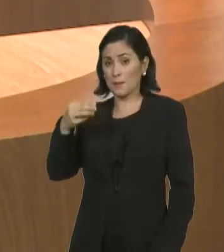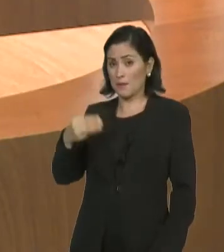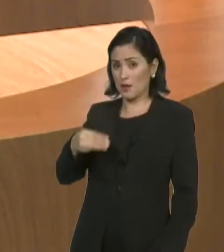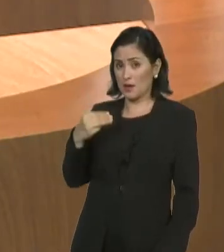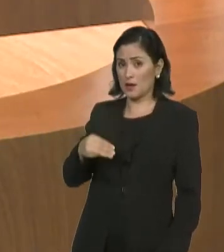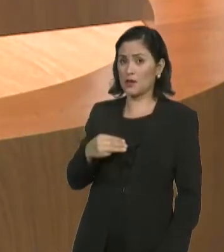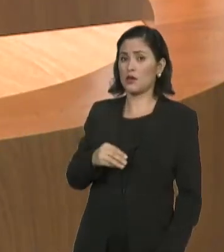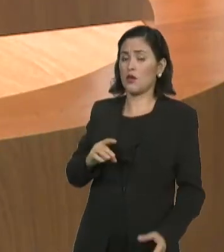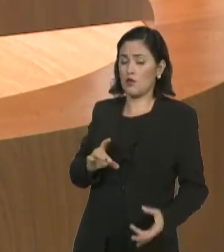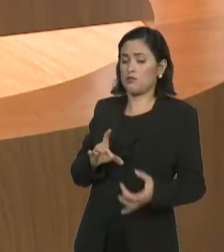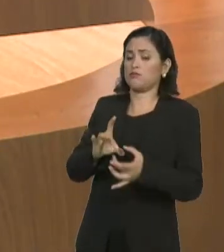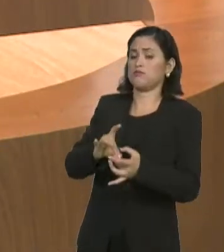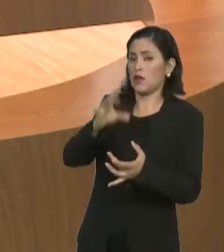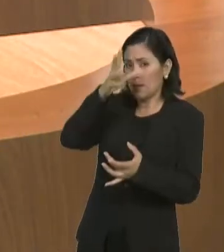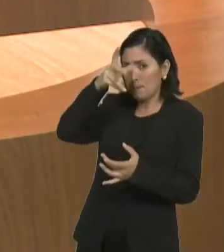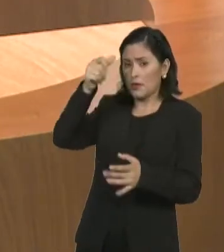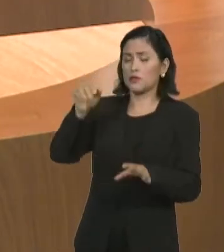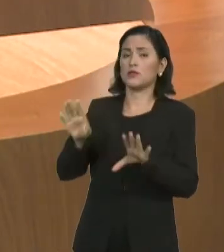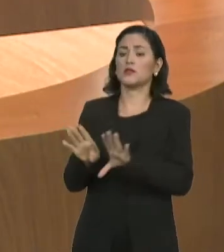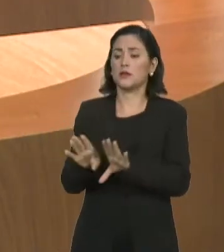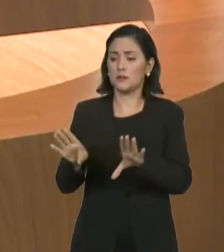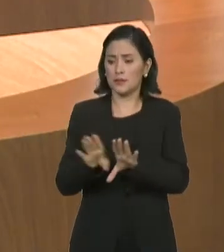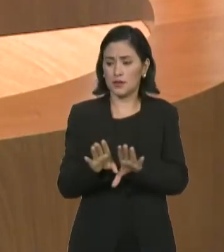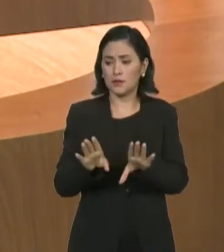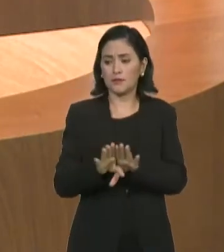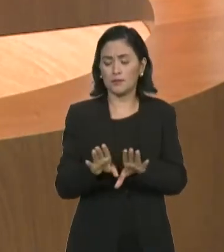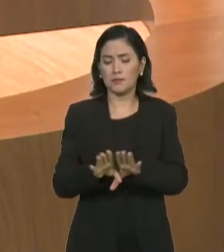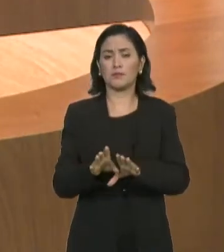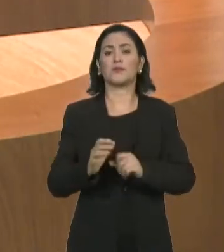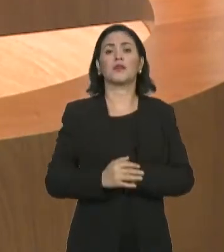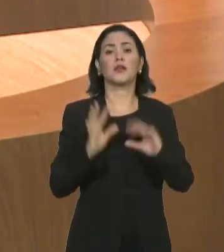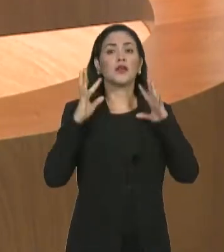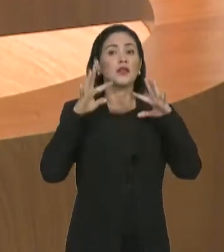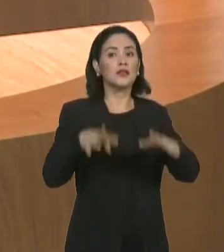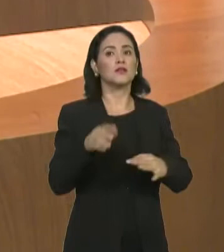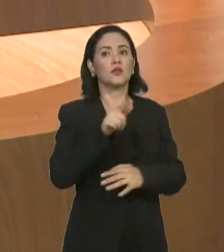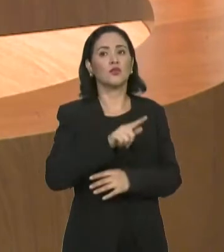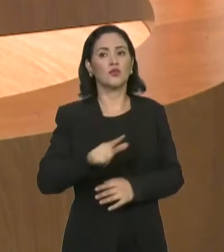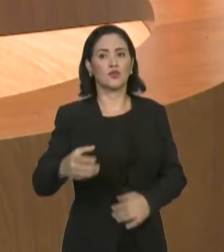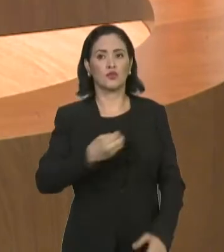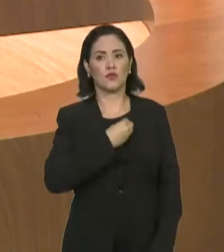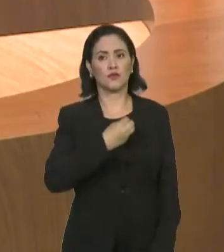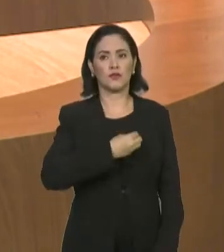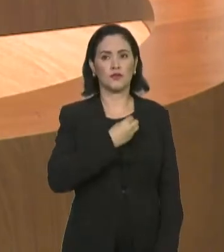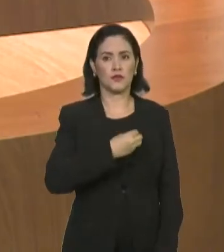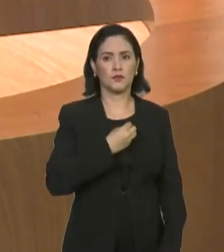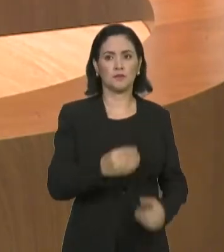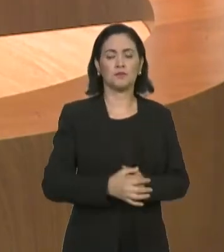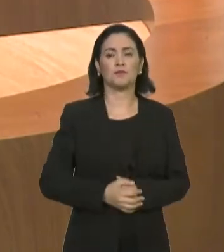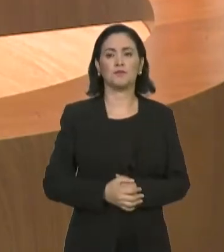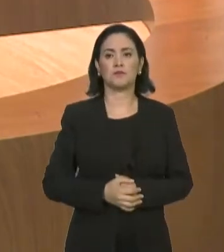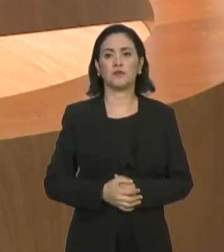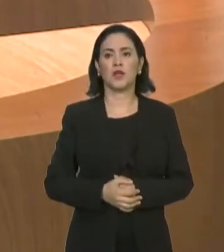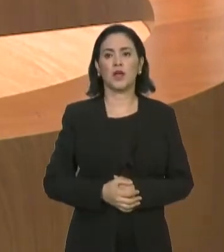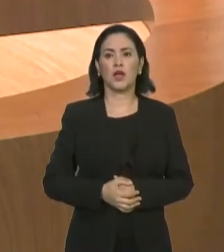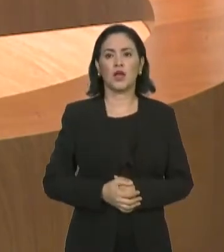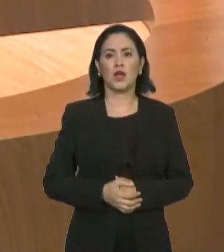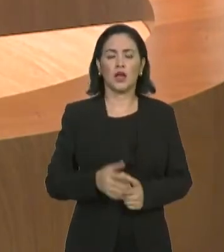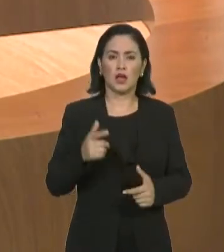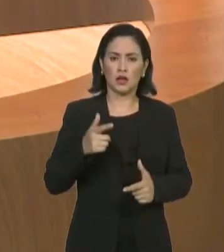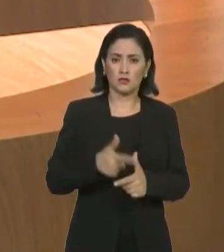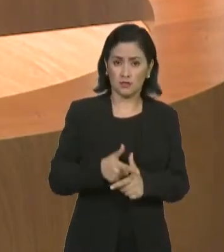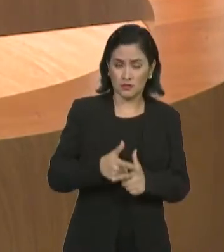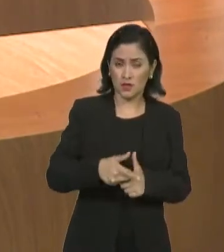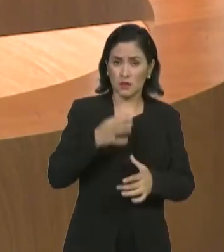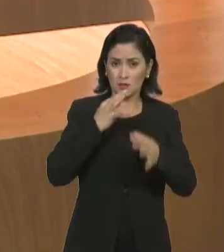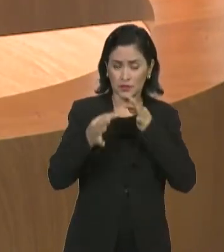pré-amazônia com a atenção para a continuidade da vida essas críticas tem encontrado lastex